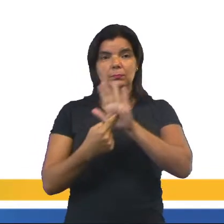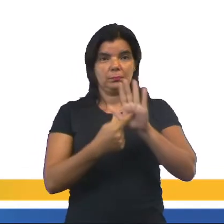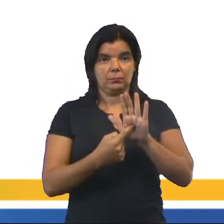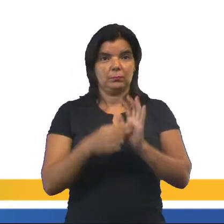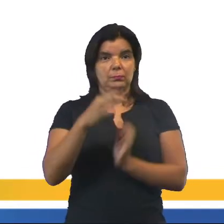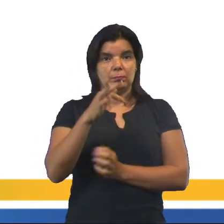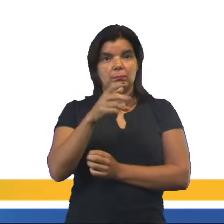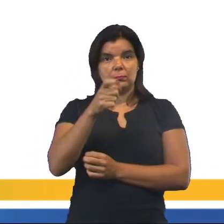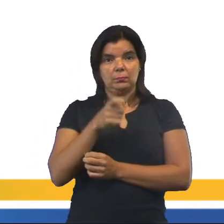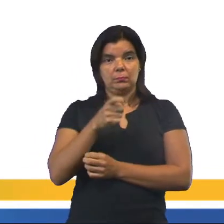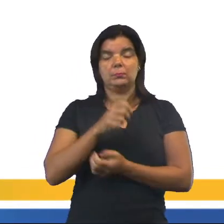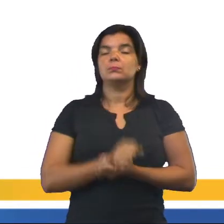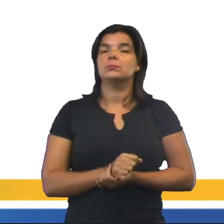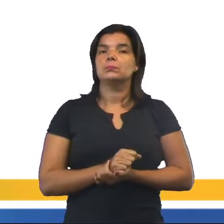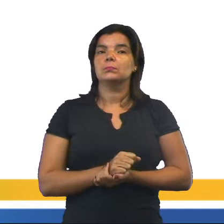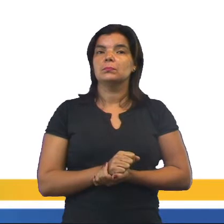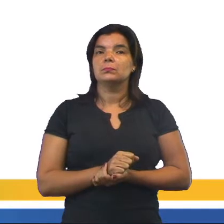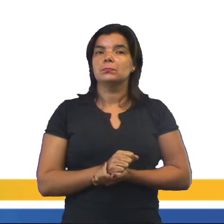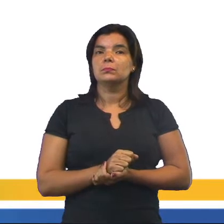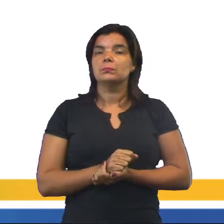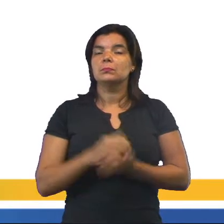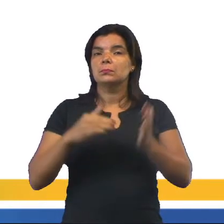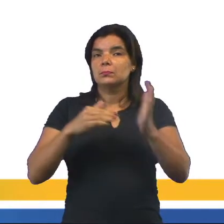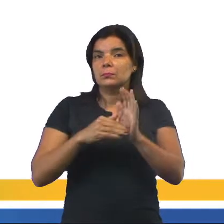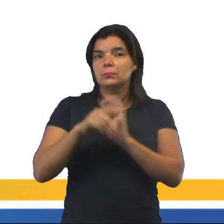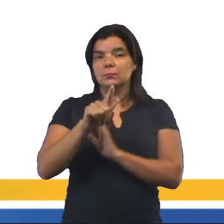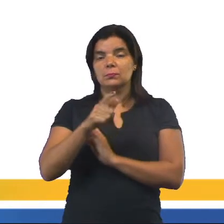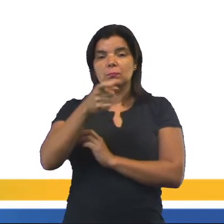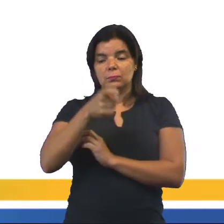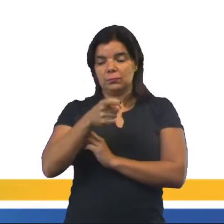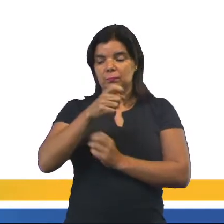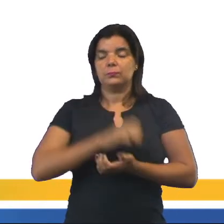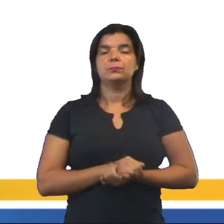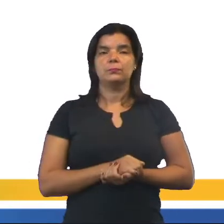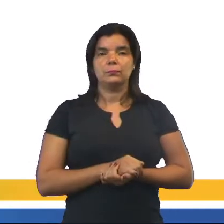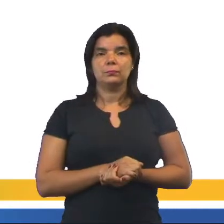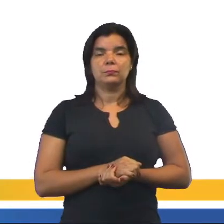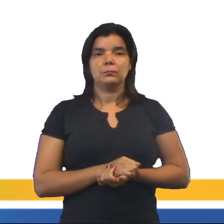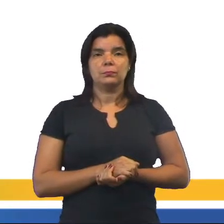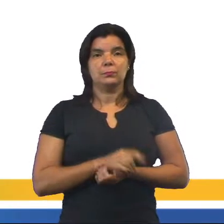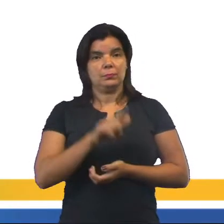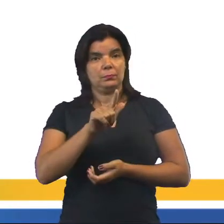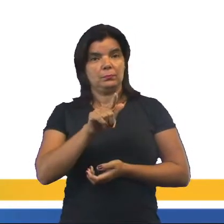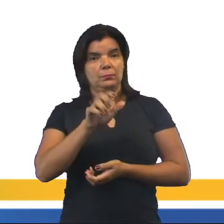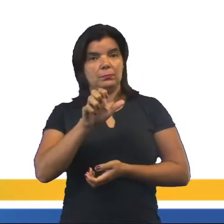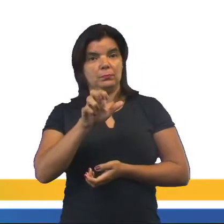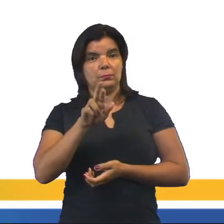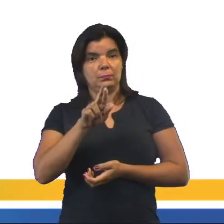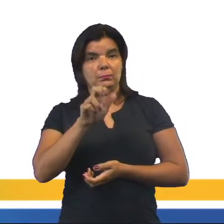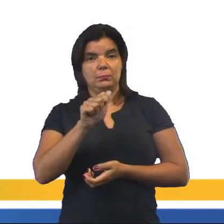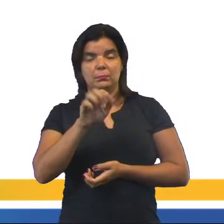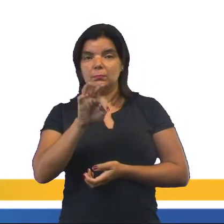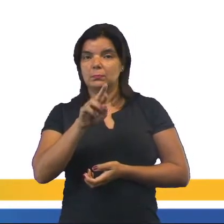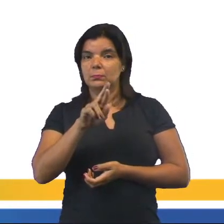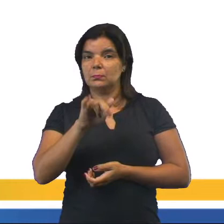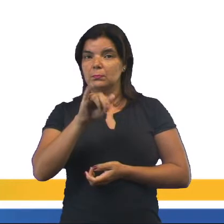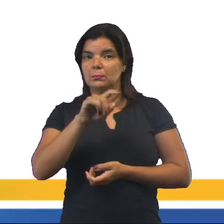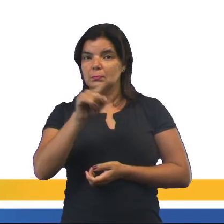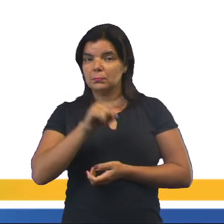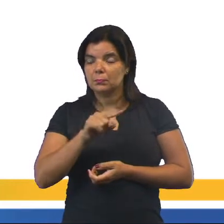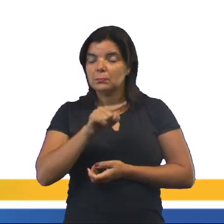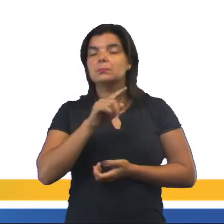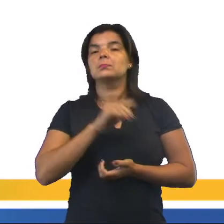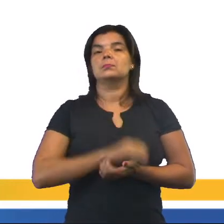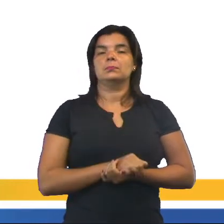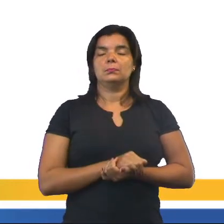vocês de f de x, de função, até chegar ao g de x, é a geratriz, tudo bem?